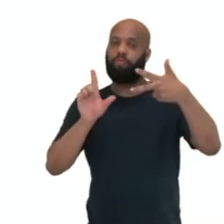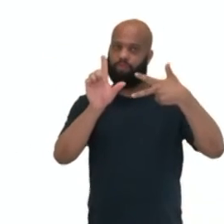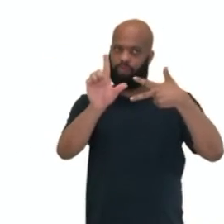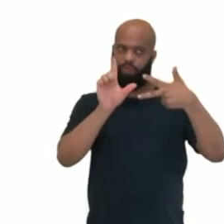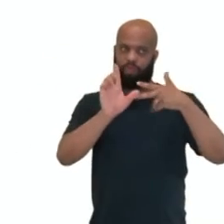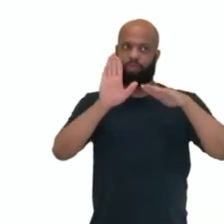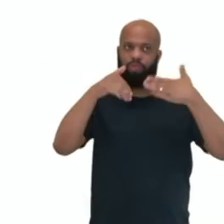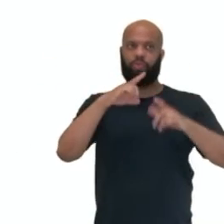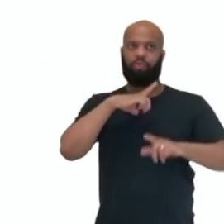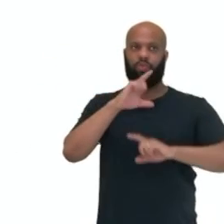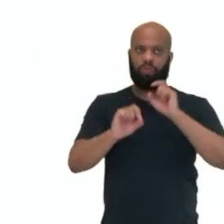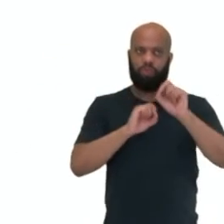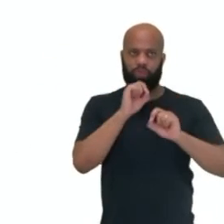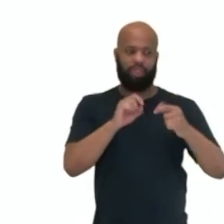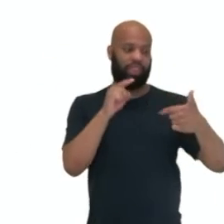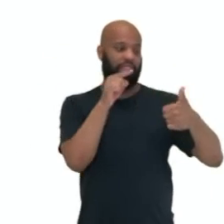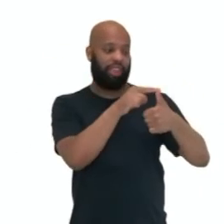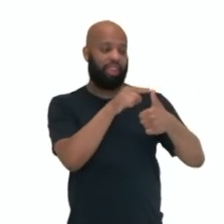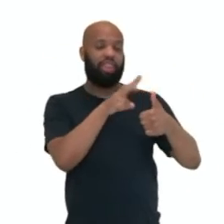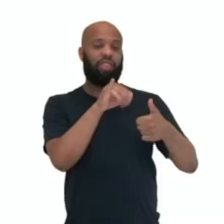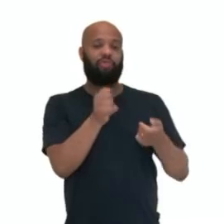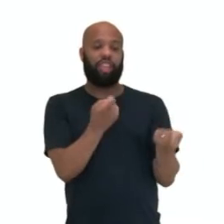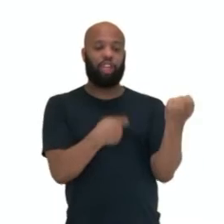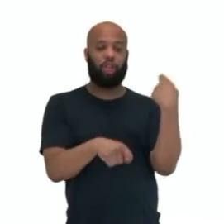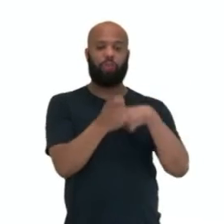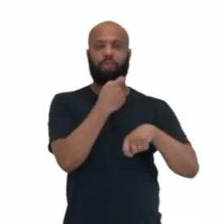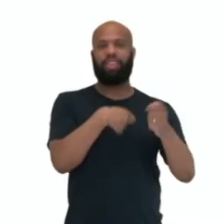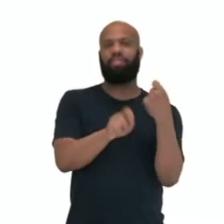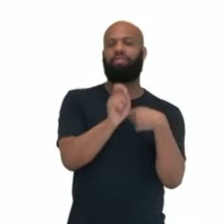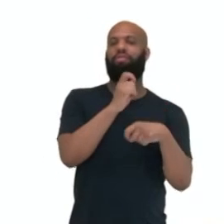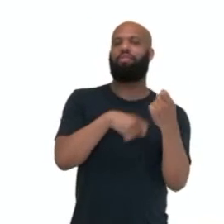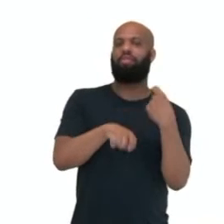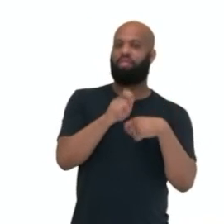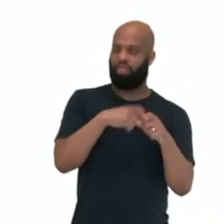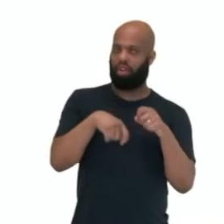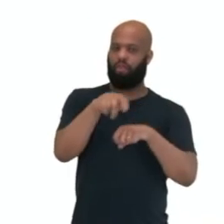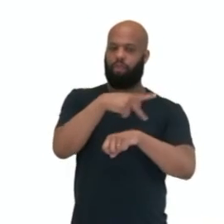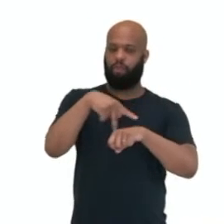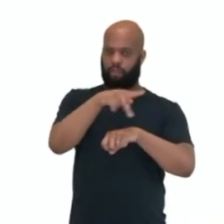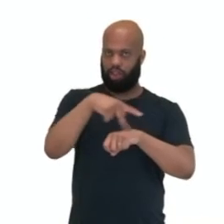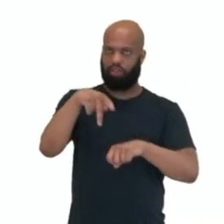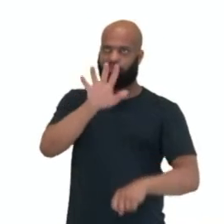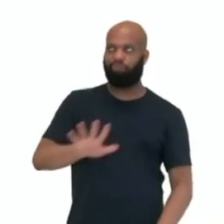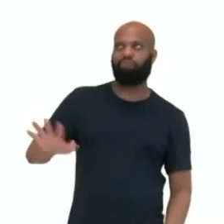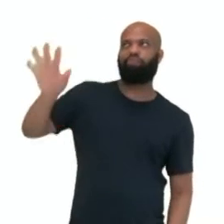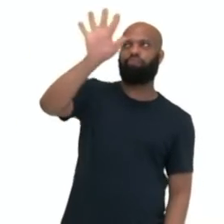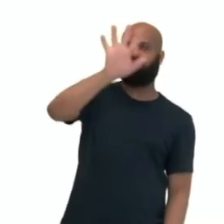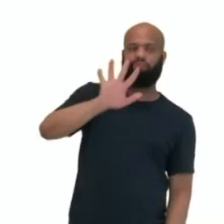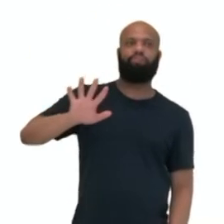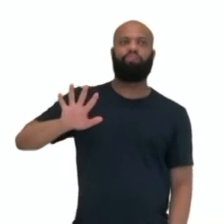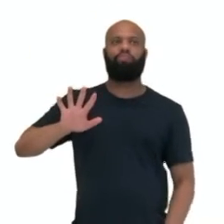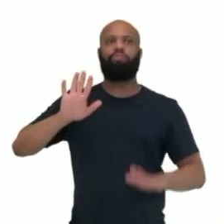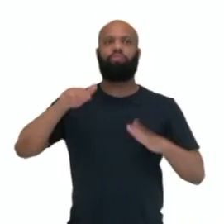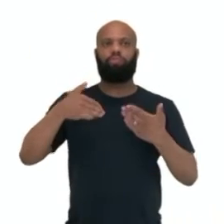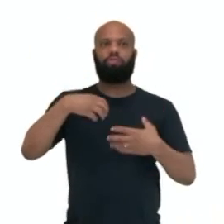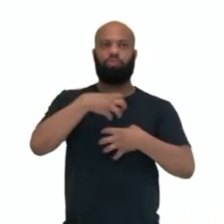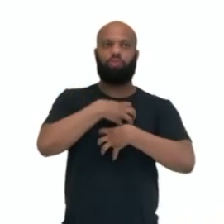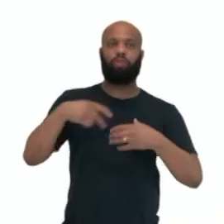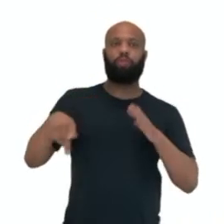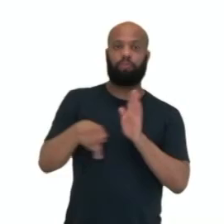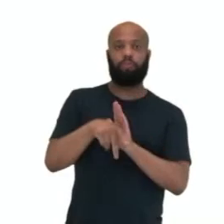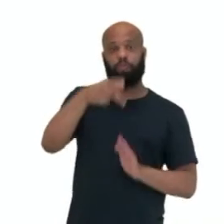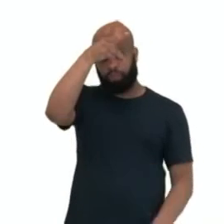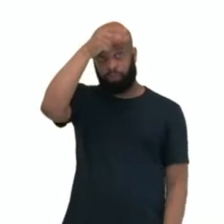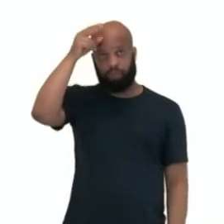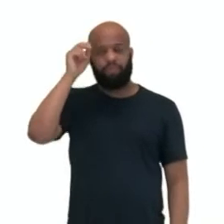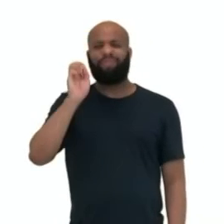vai administrar o Estado, os municípios, a nação. Na esfera municipal,